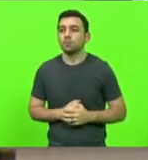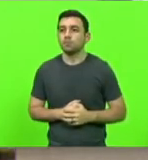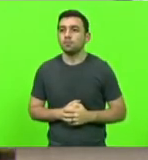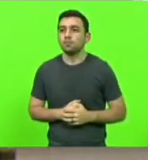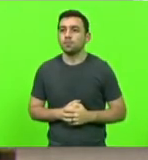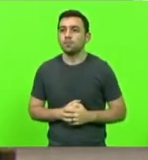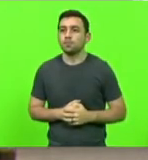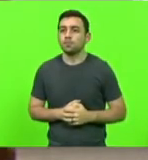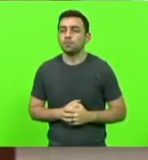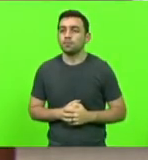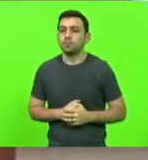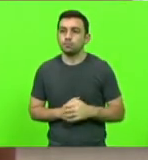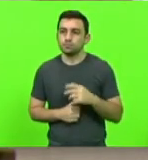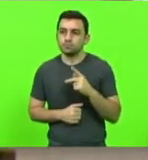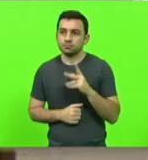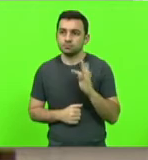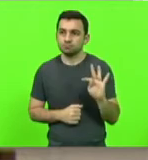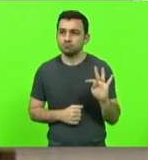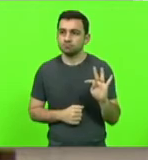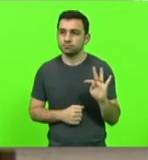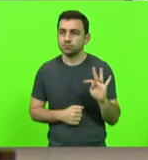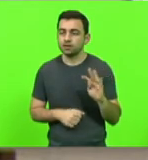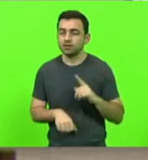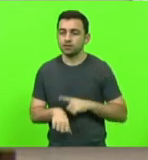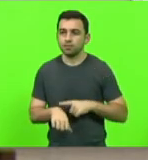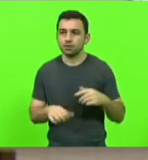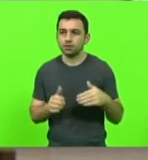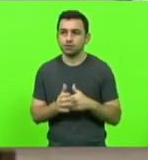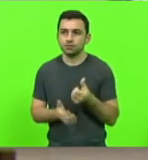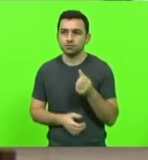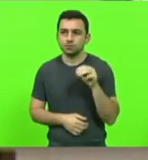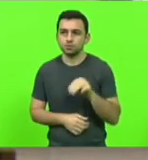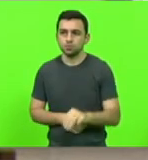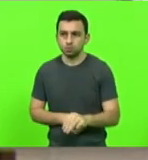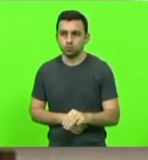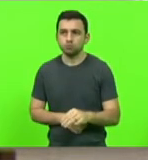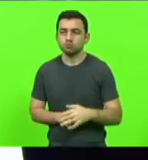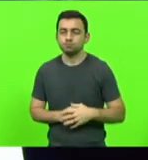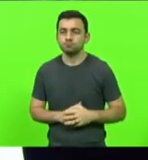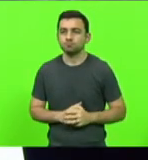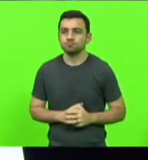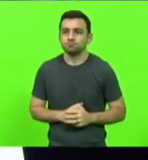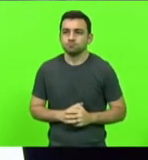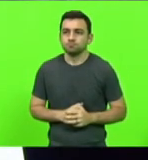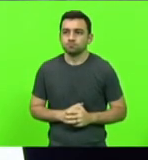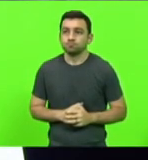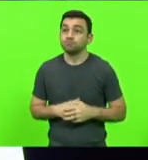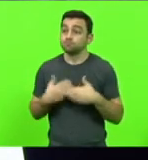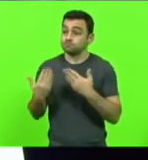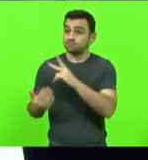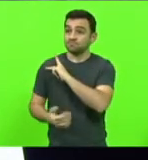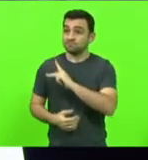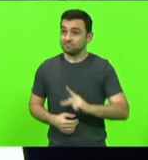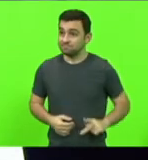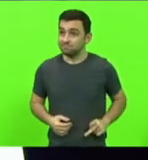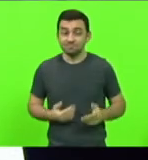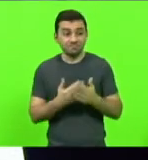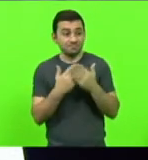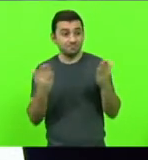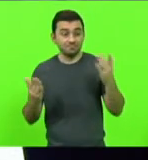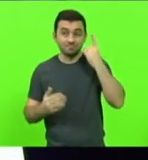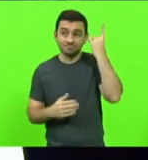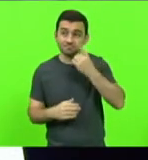Desculpa. Partido dos Trabalhadores, por até 6 minutos, deputado Neudir Sareta. Senhor presidente, senhores deputados,